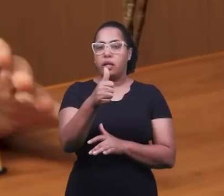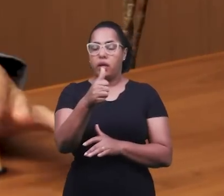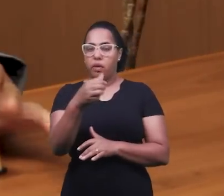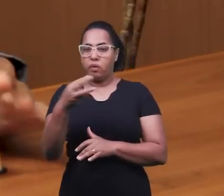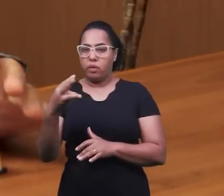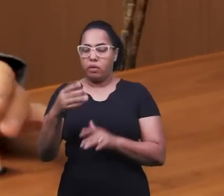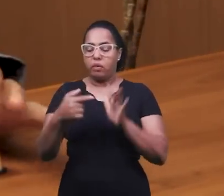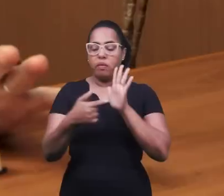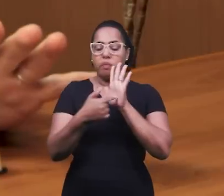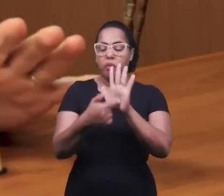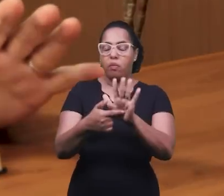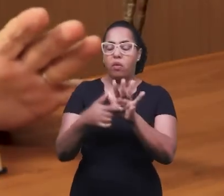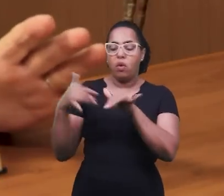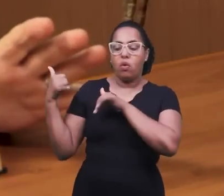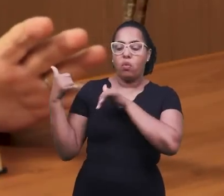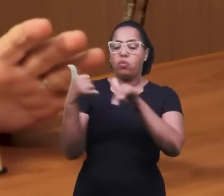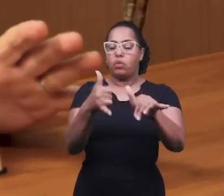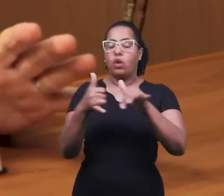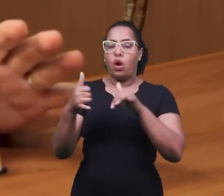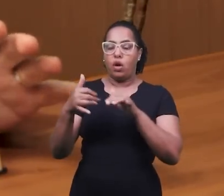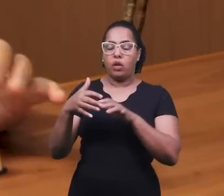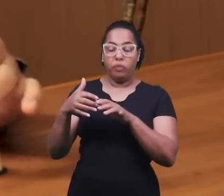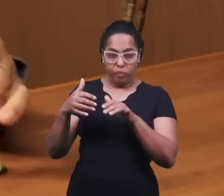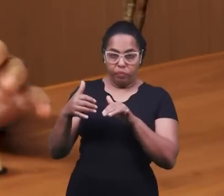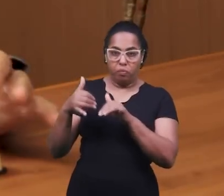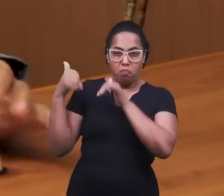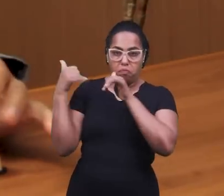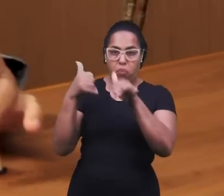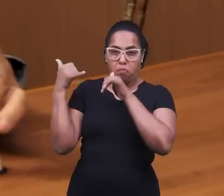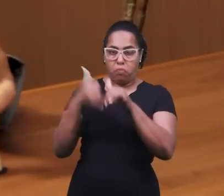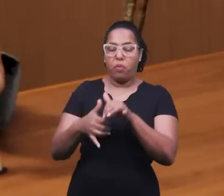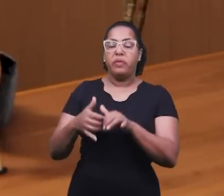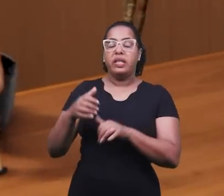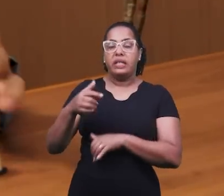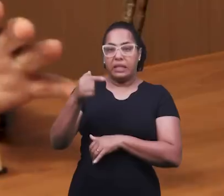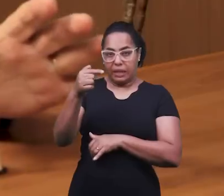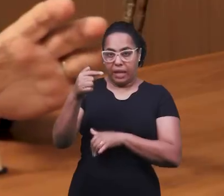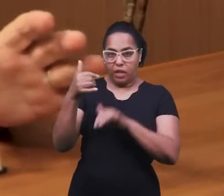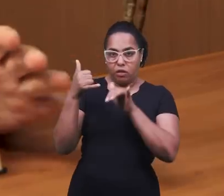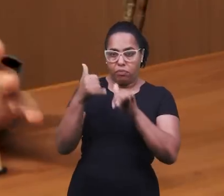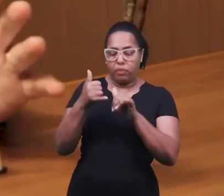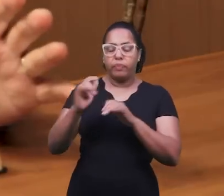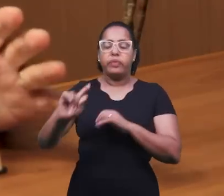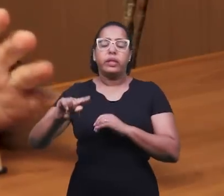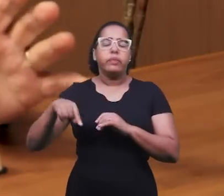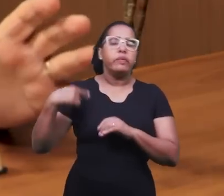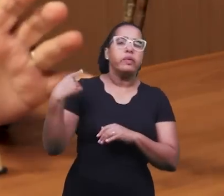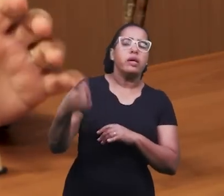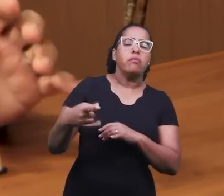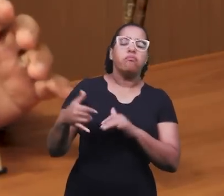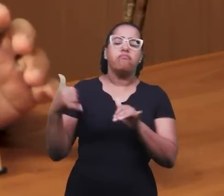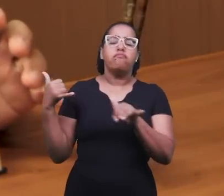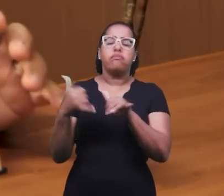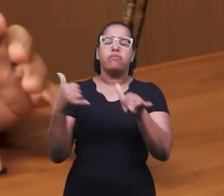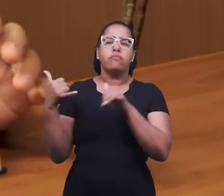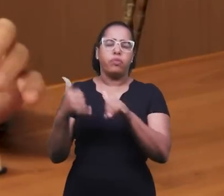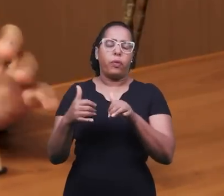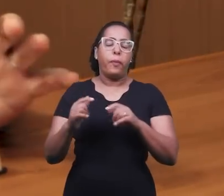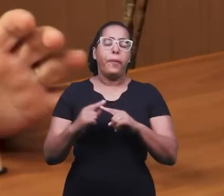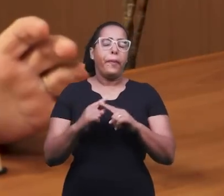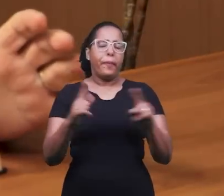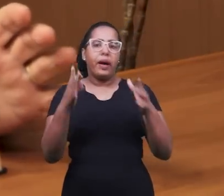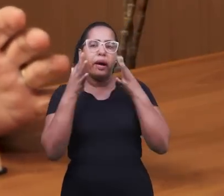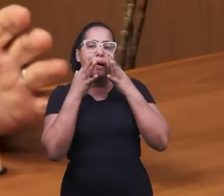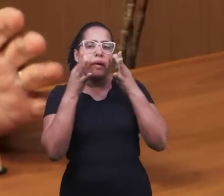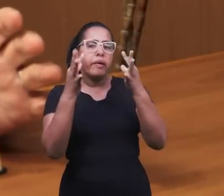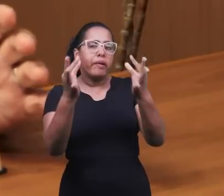falando sobre o toque de 7 trombetas. E, naturalmente, depois o desenrolar do toque dessas trombetas. Mas o que